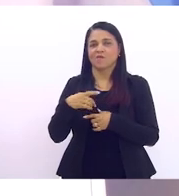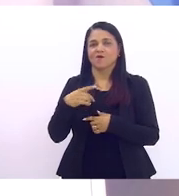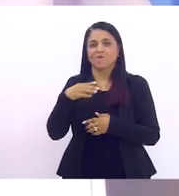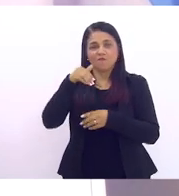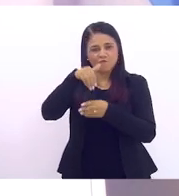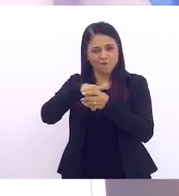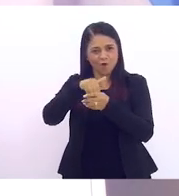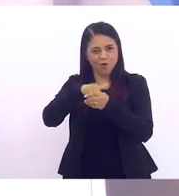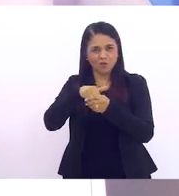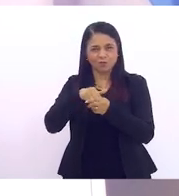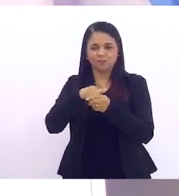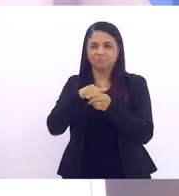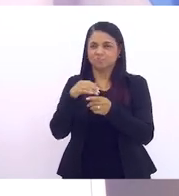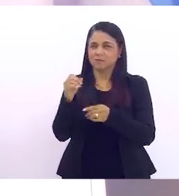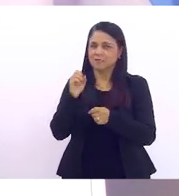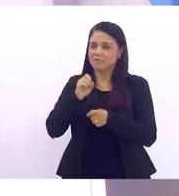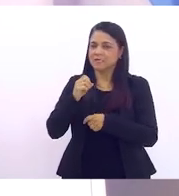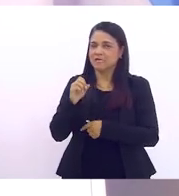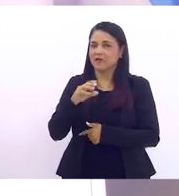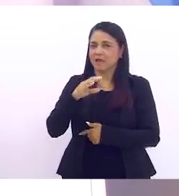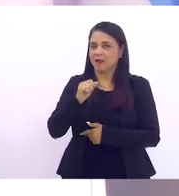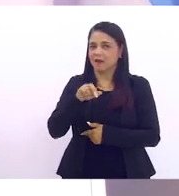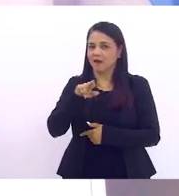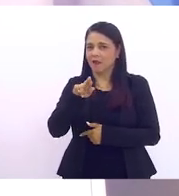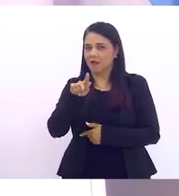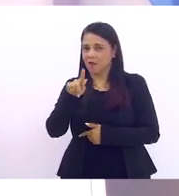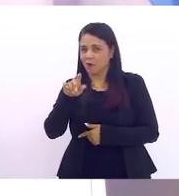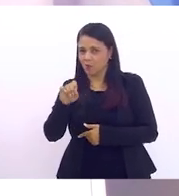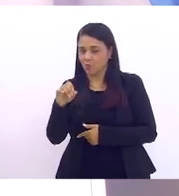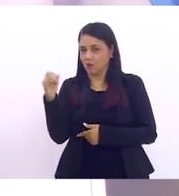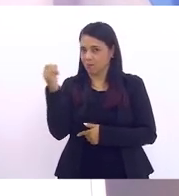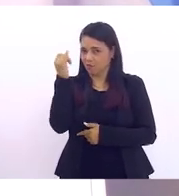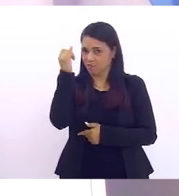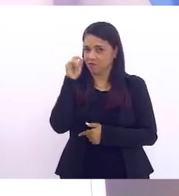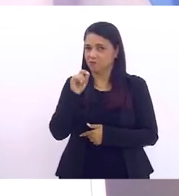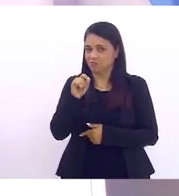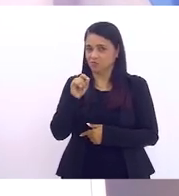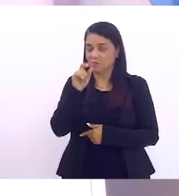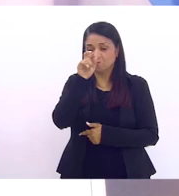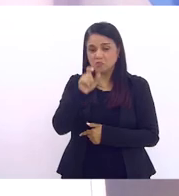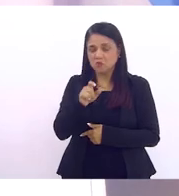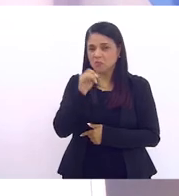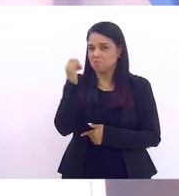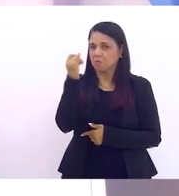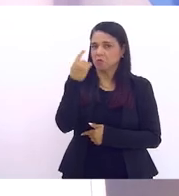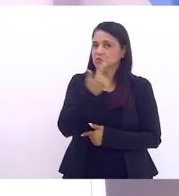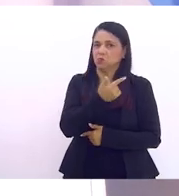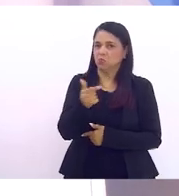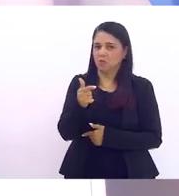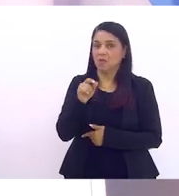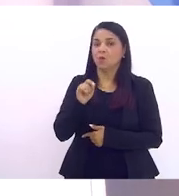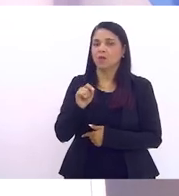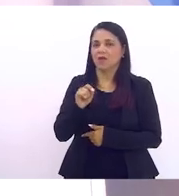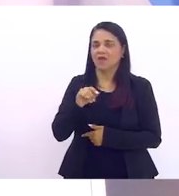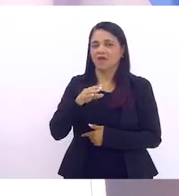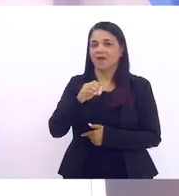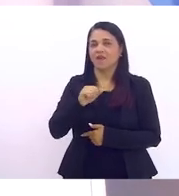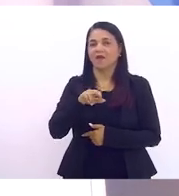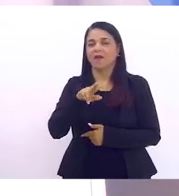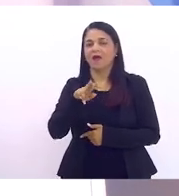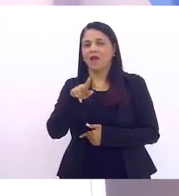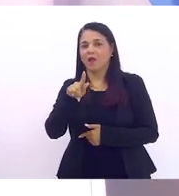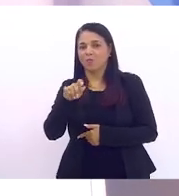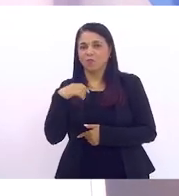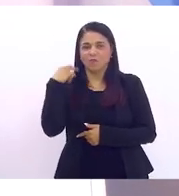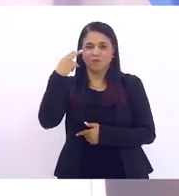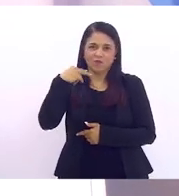mim mais importante Talvez seja o que as pessoas menos eh dê importância né o cargo de vereador o